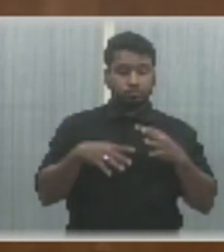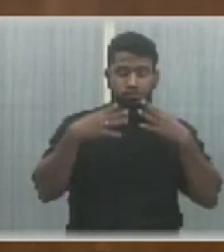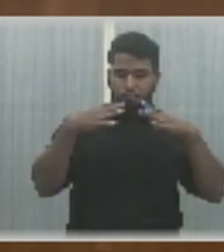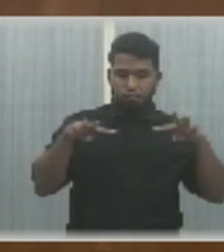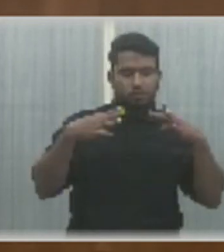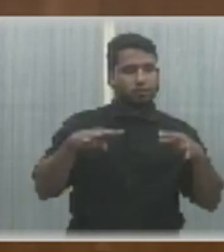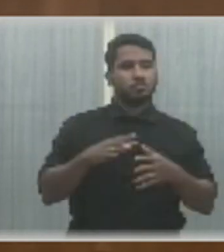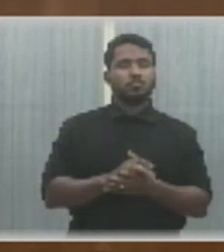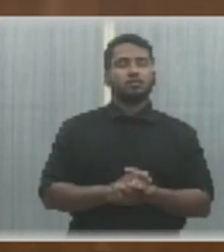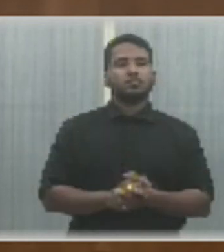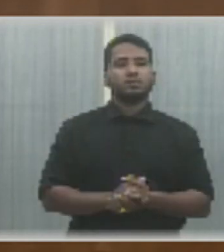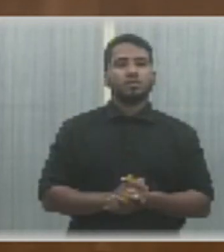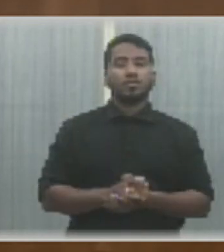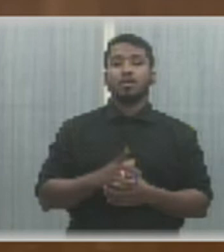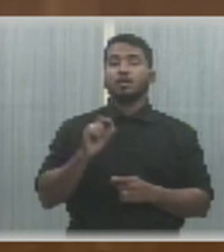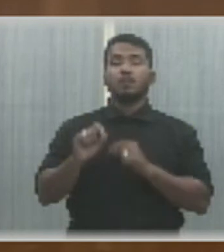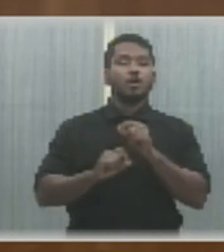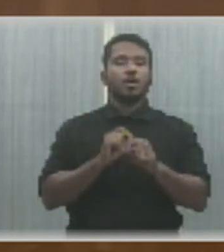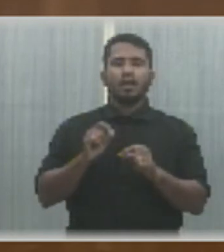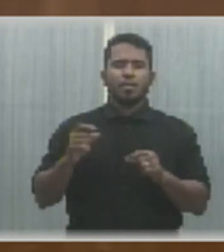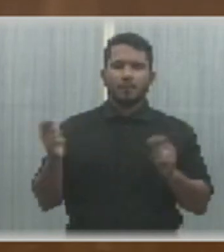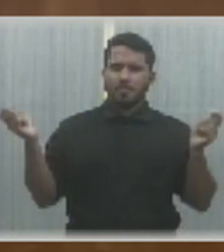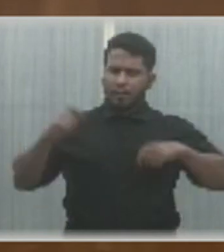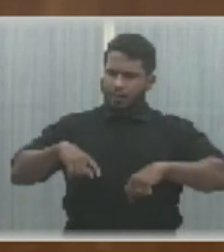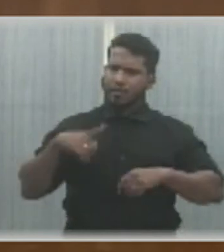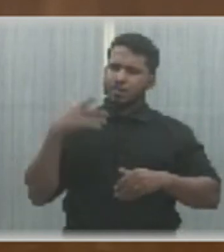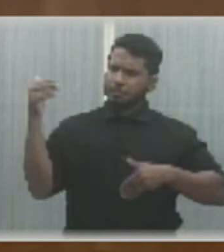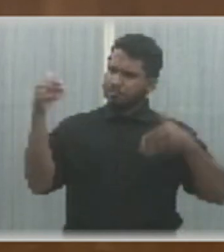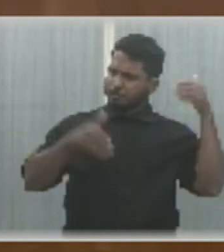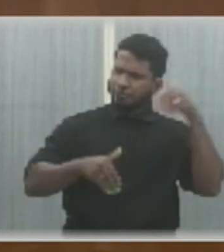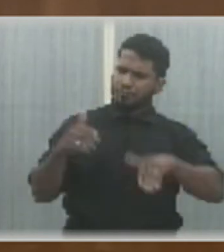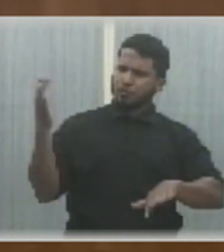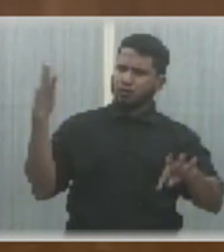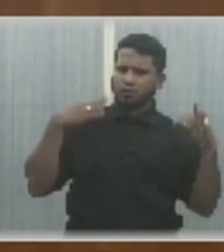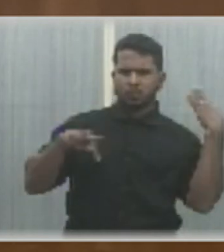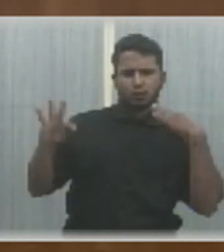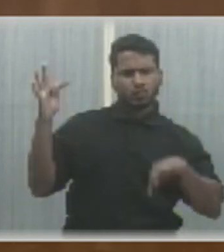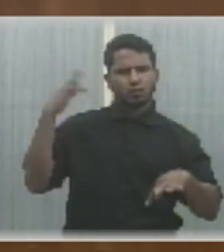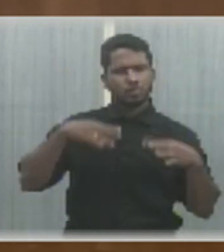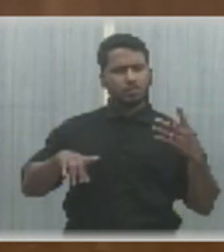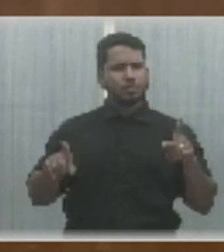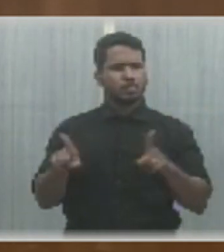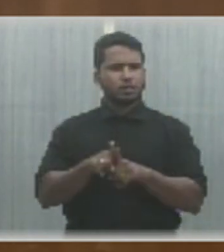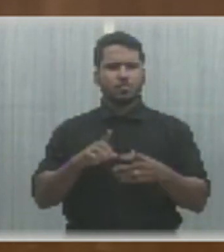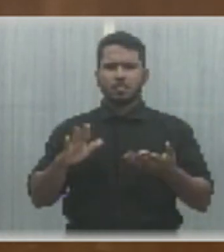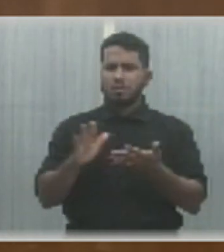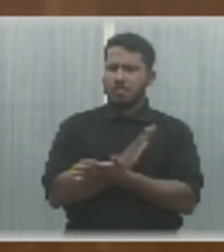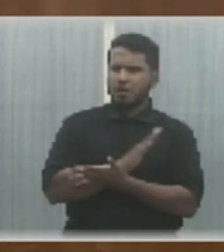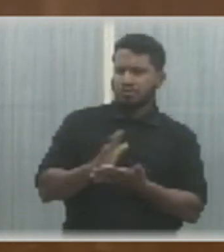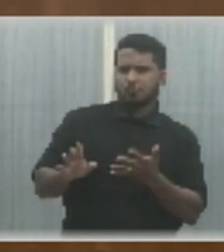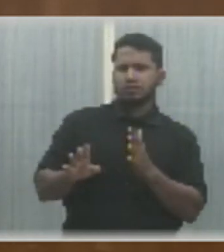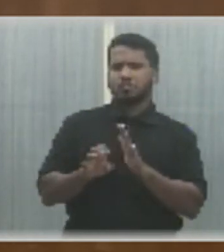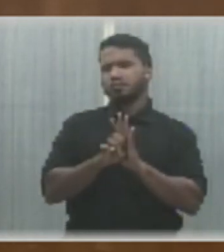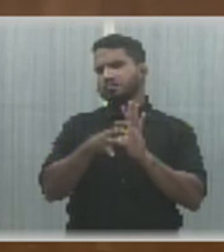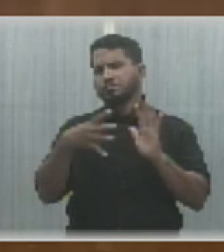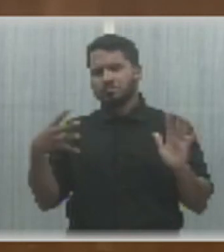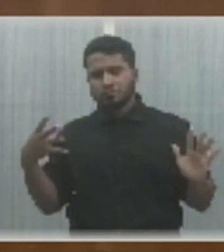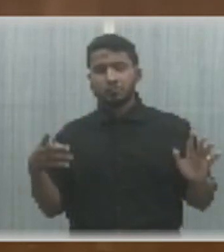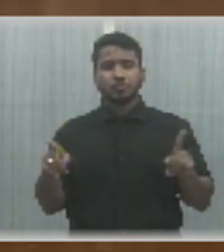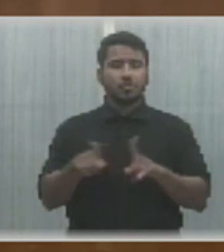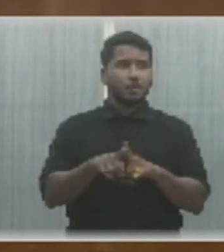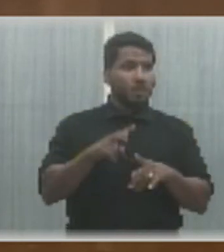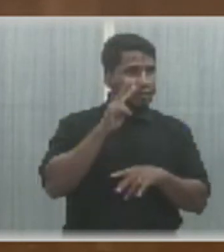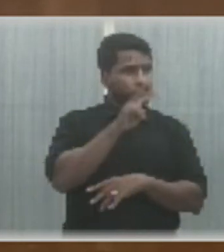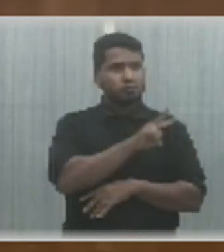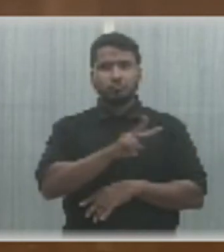ambientais, visando a promoção do turismo ecológico, do turismo de aventura, além da observação da